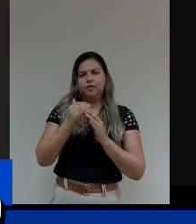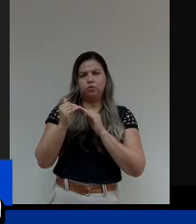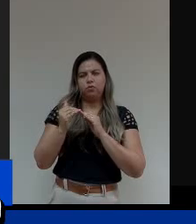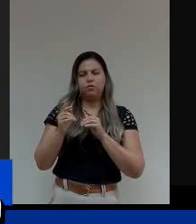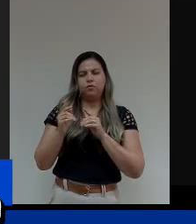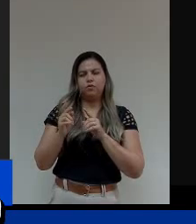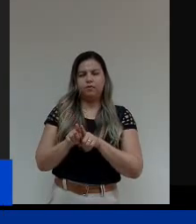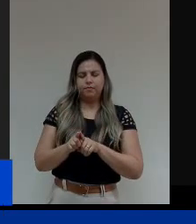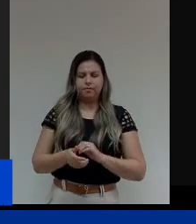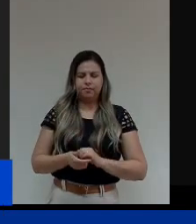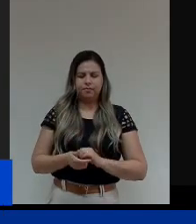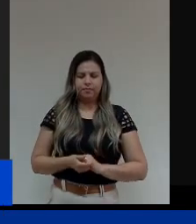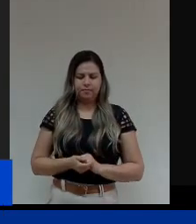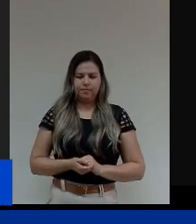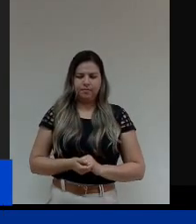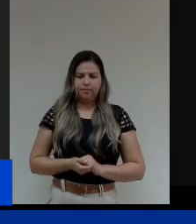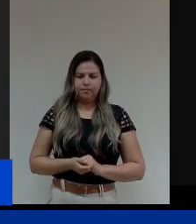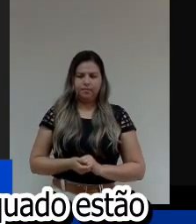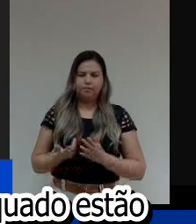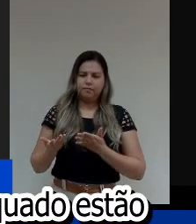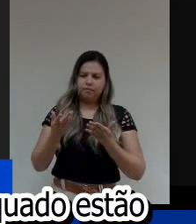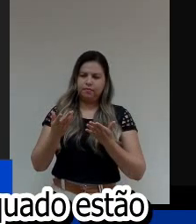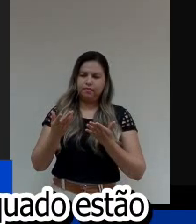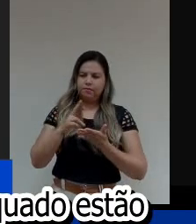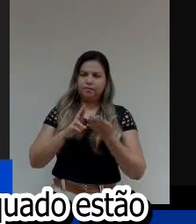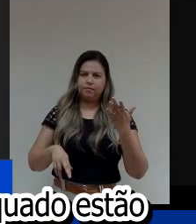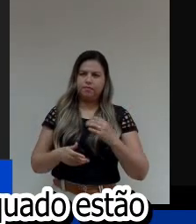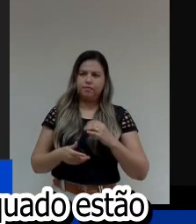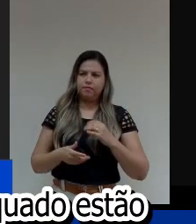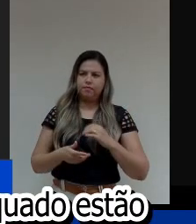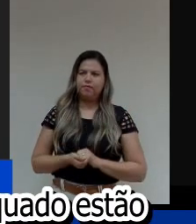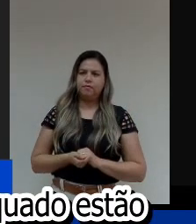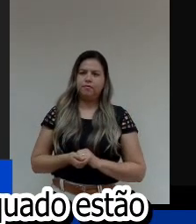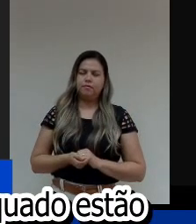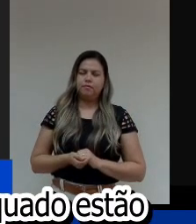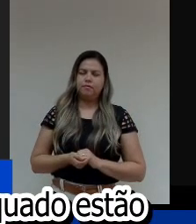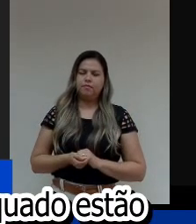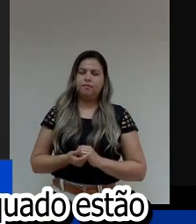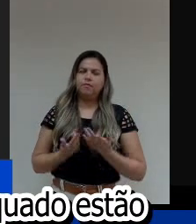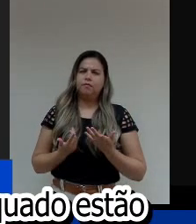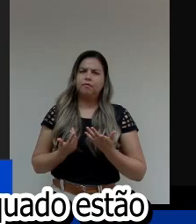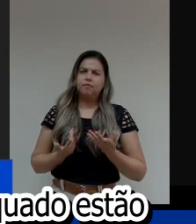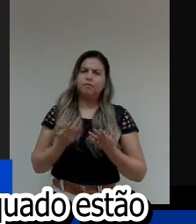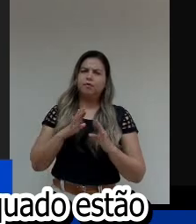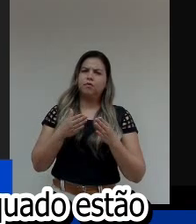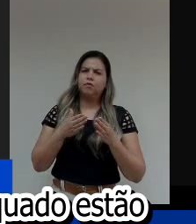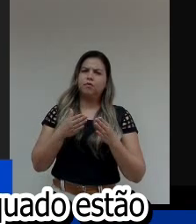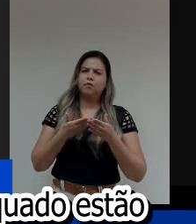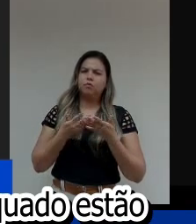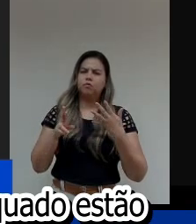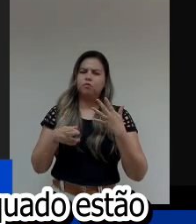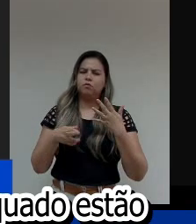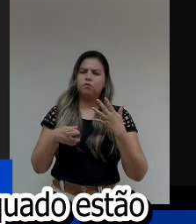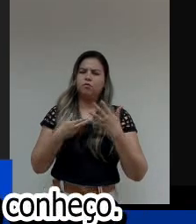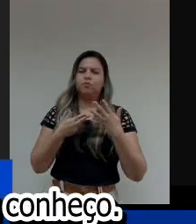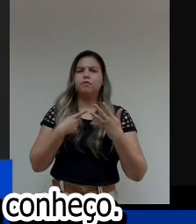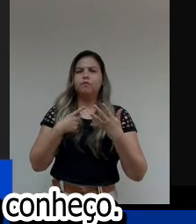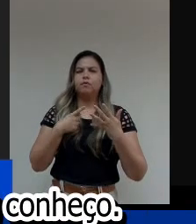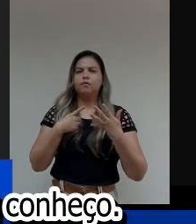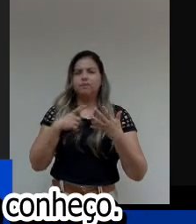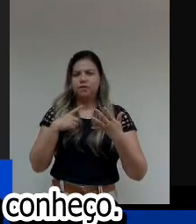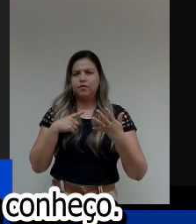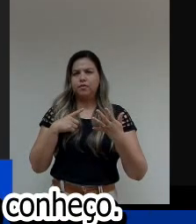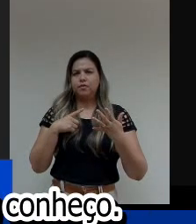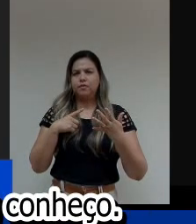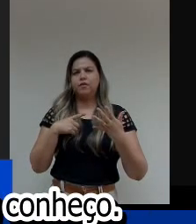devolvo a palavra ao ilustre relator. Sobre a admissibilidade, o recurso tempestivo, adequado, estão presentes